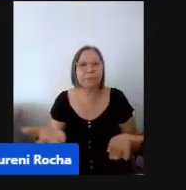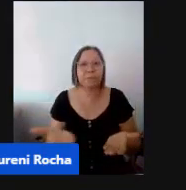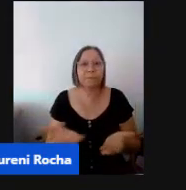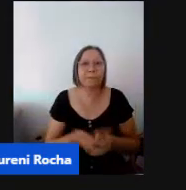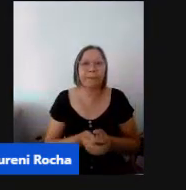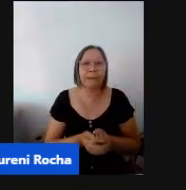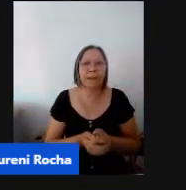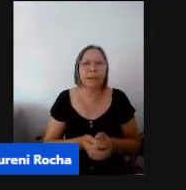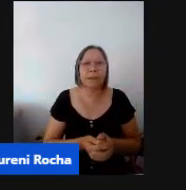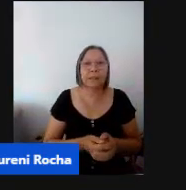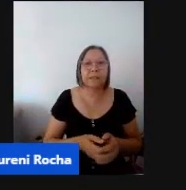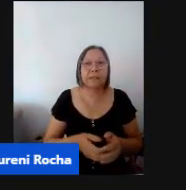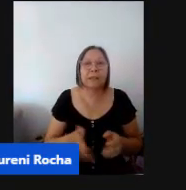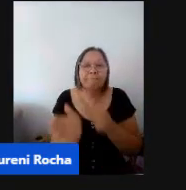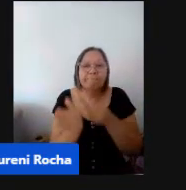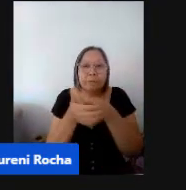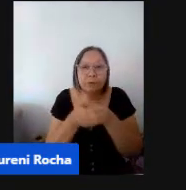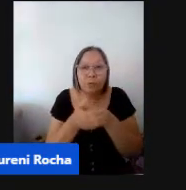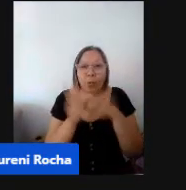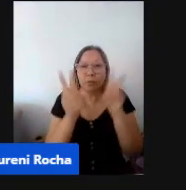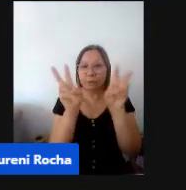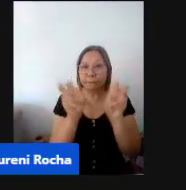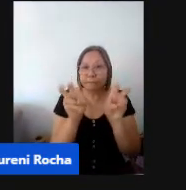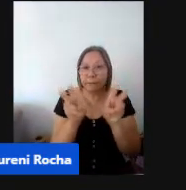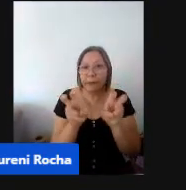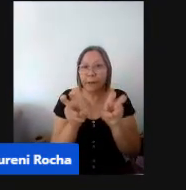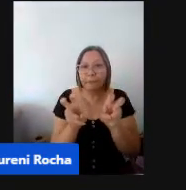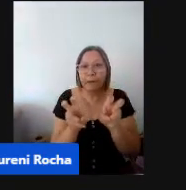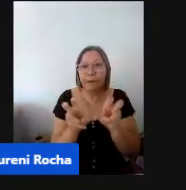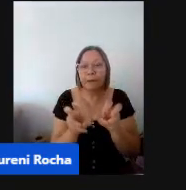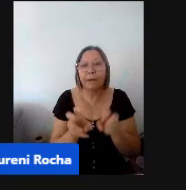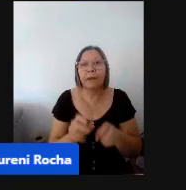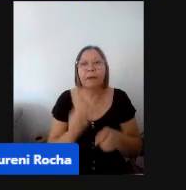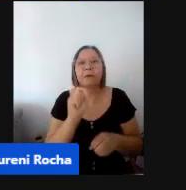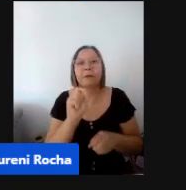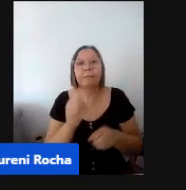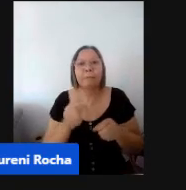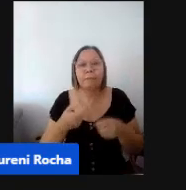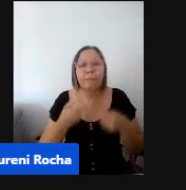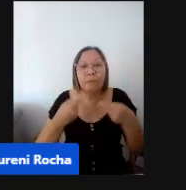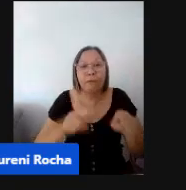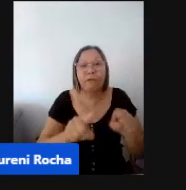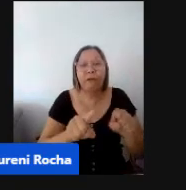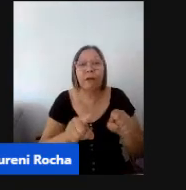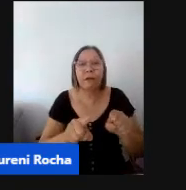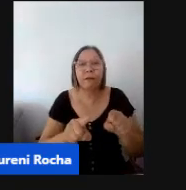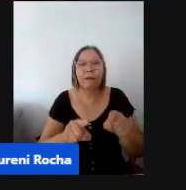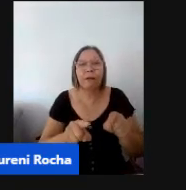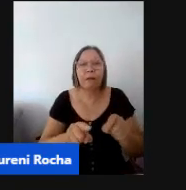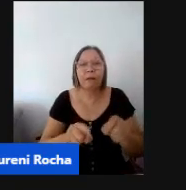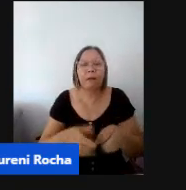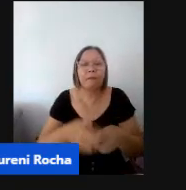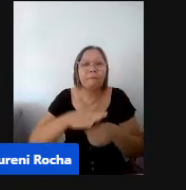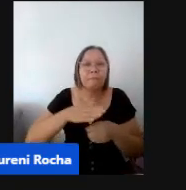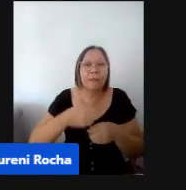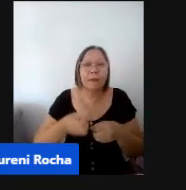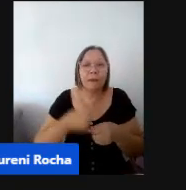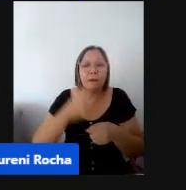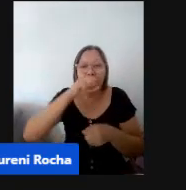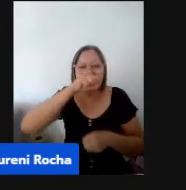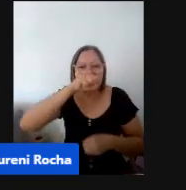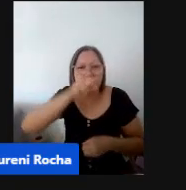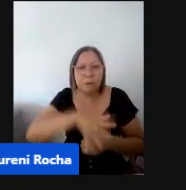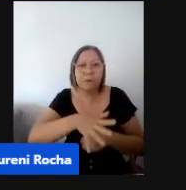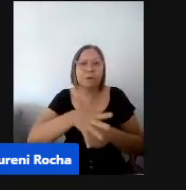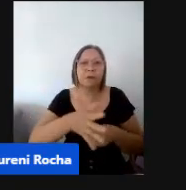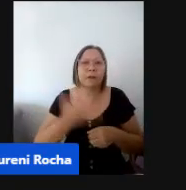gera tanta violência para as nossas crianças e adolescentes. Se a gente pensar nos parâmetros